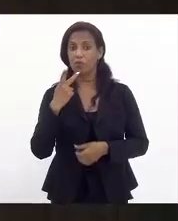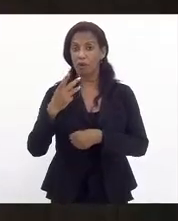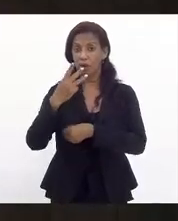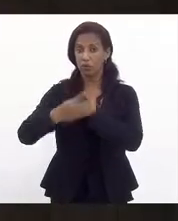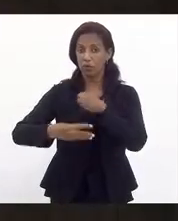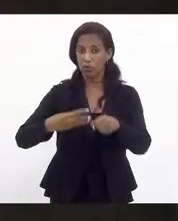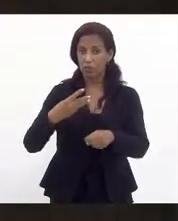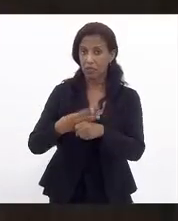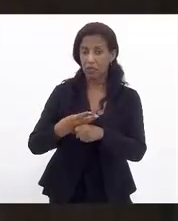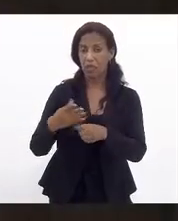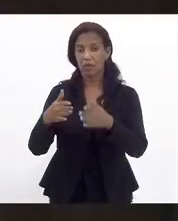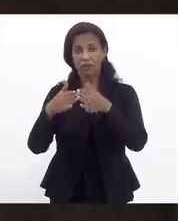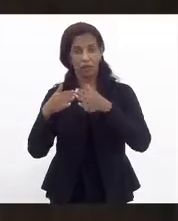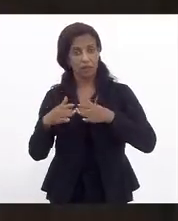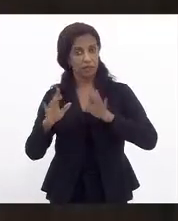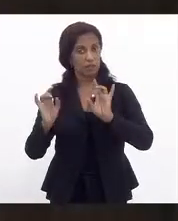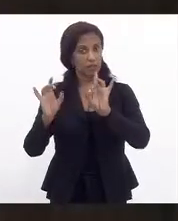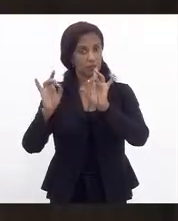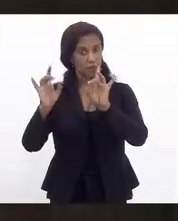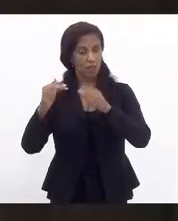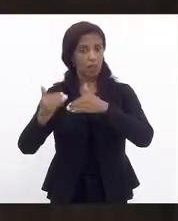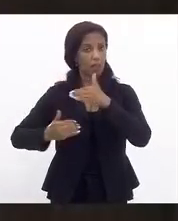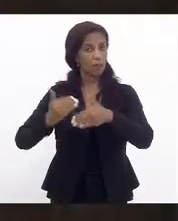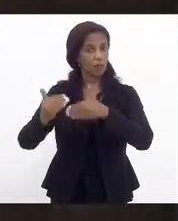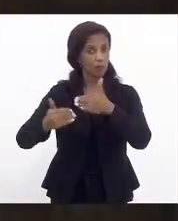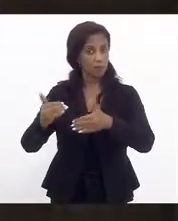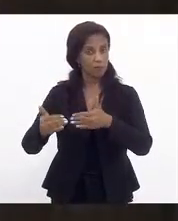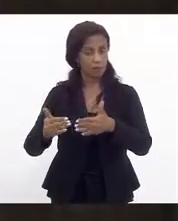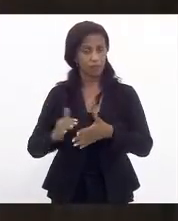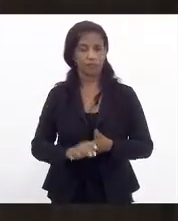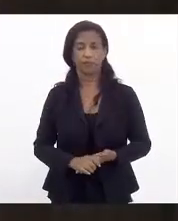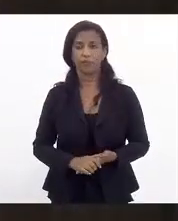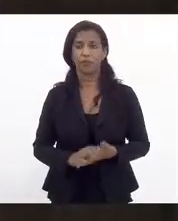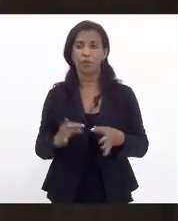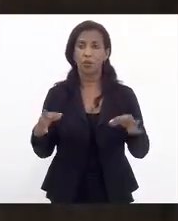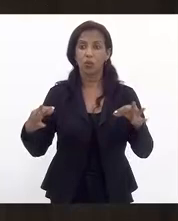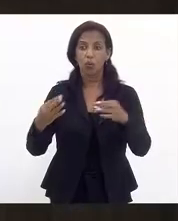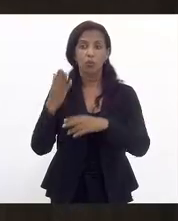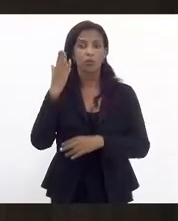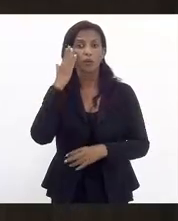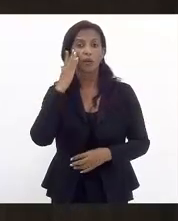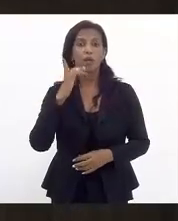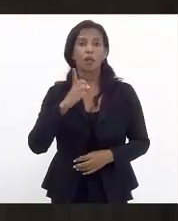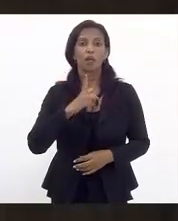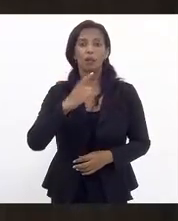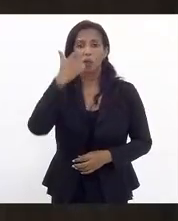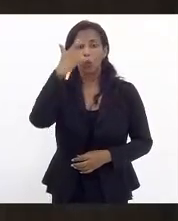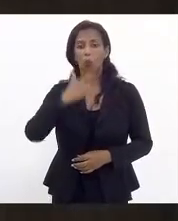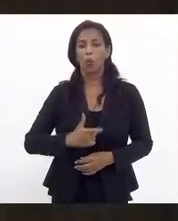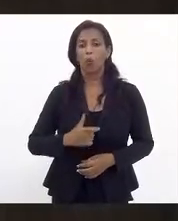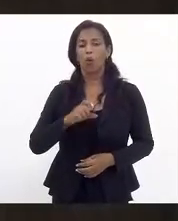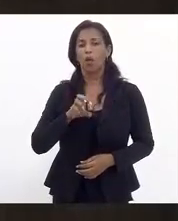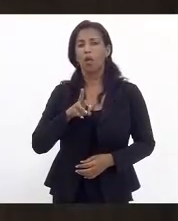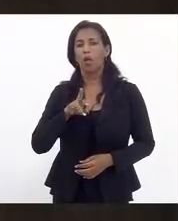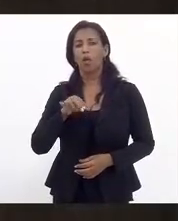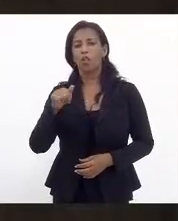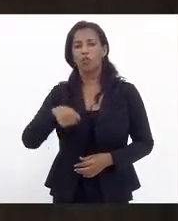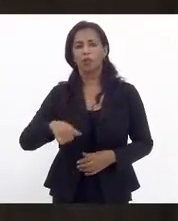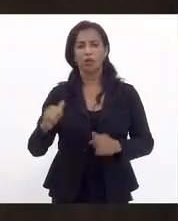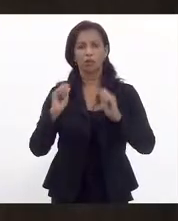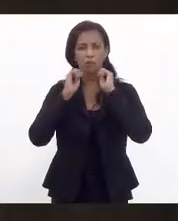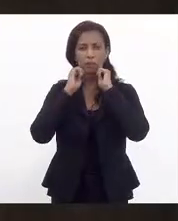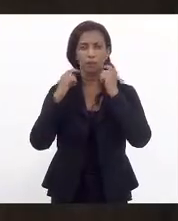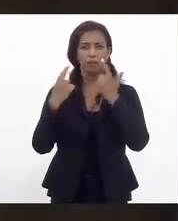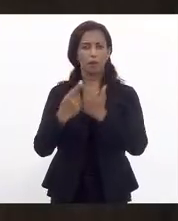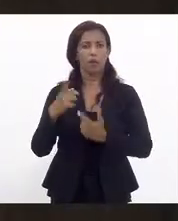triênio que fala da licença especial e progressão em promoção é todo sabe que eu tenho uma conduta critica a casa